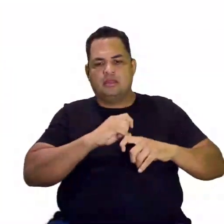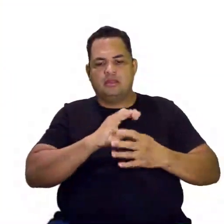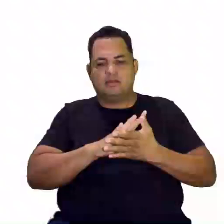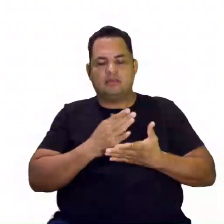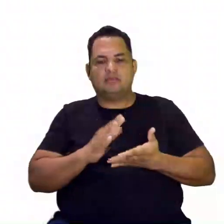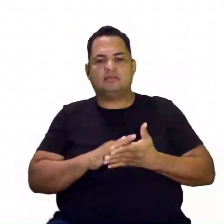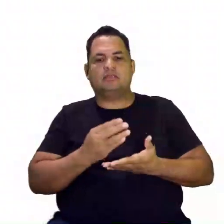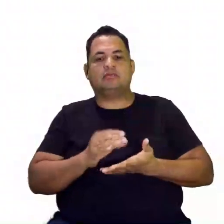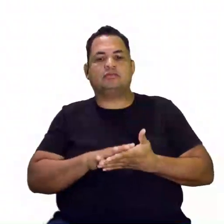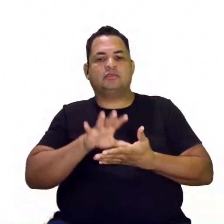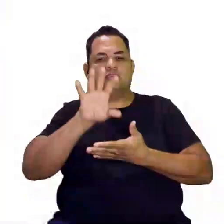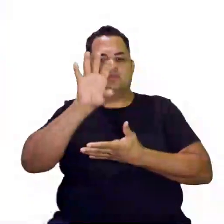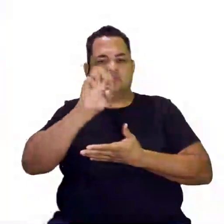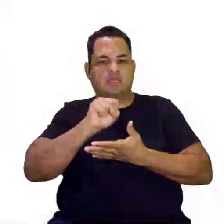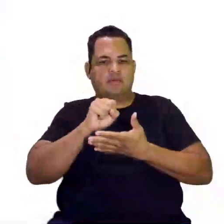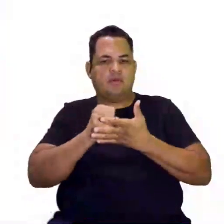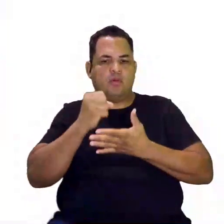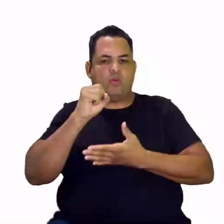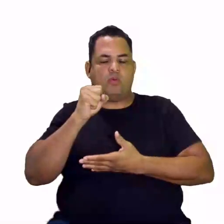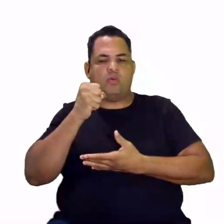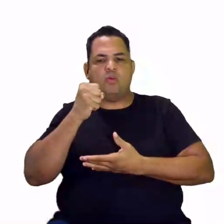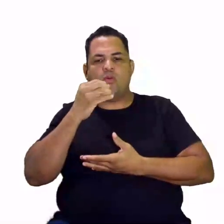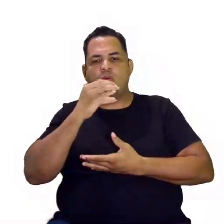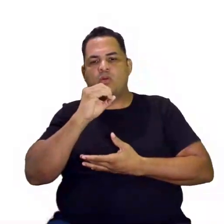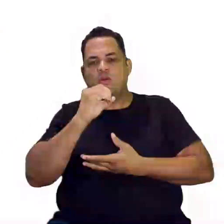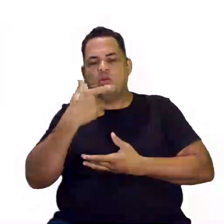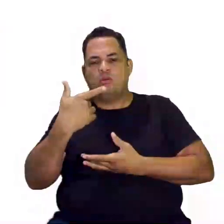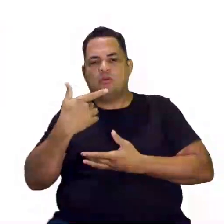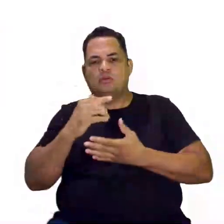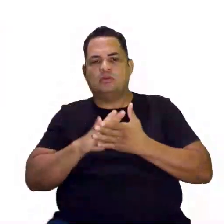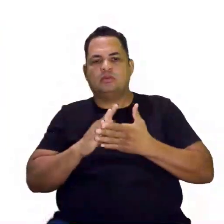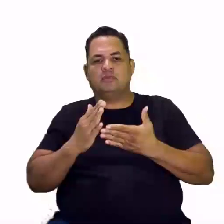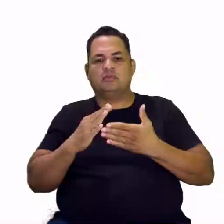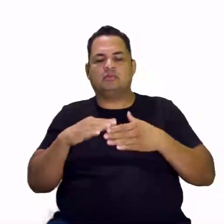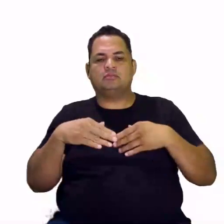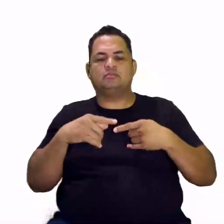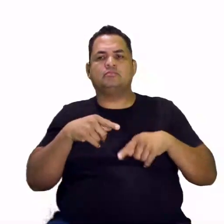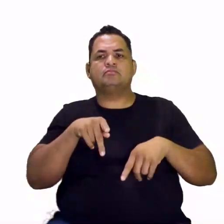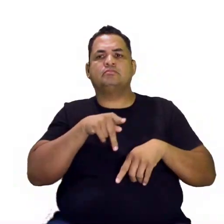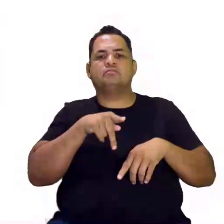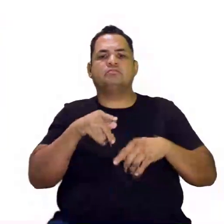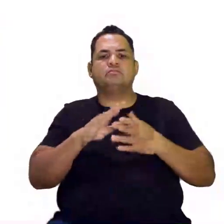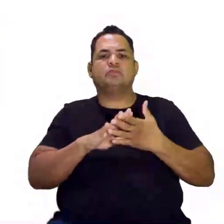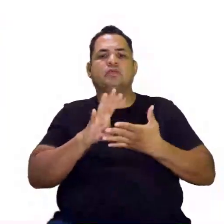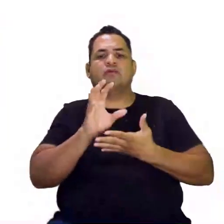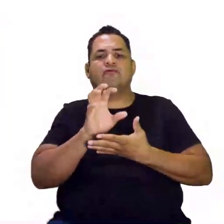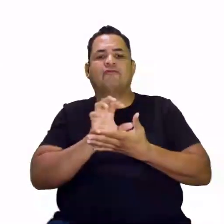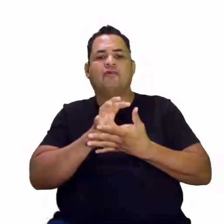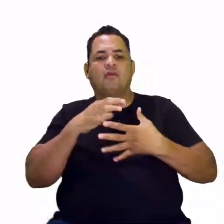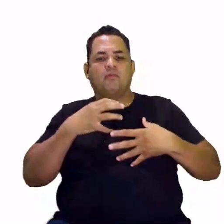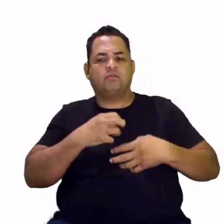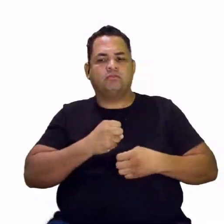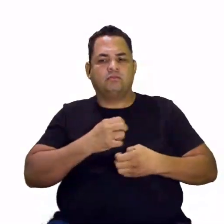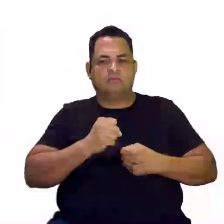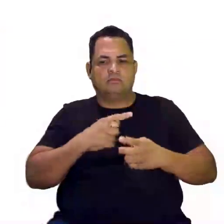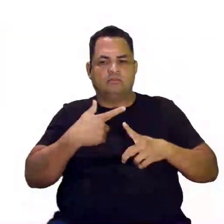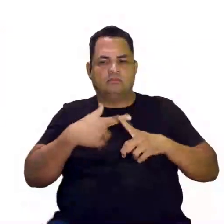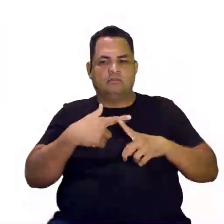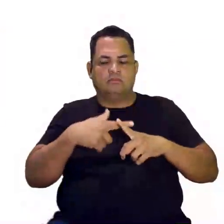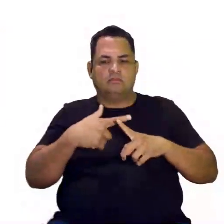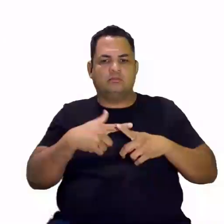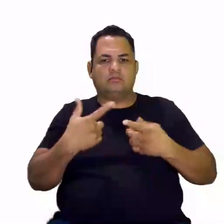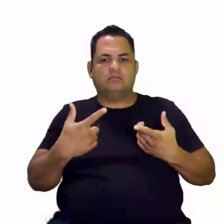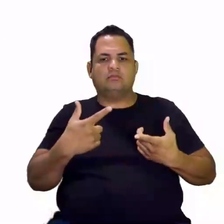presença de oxigênio, e ela não vivia, mas a outra vivia, foi incorporada e ficou ali. Professora, por que ela não foi digerida? Porque ela foi tão interessante, eu acho